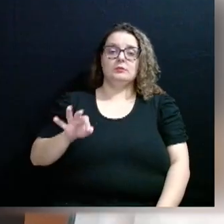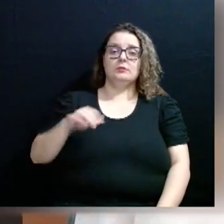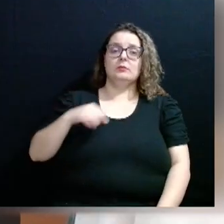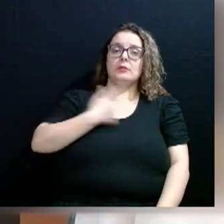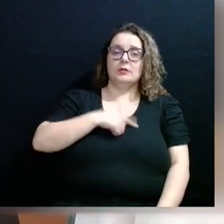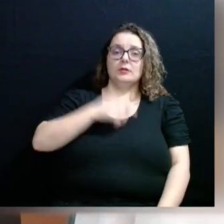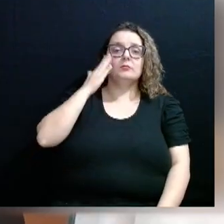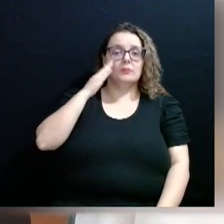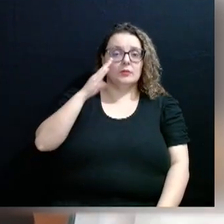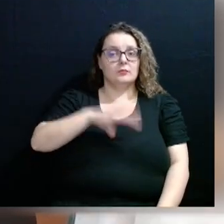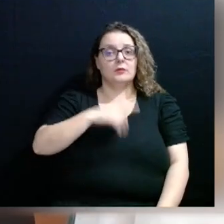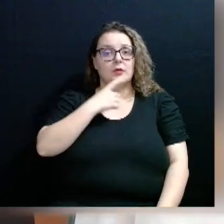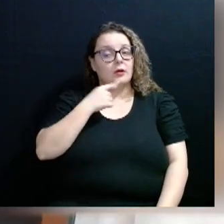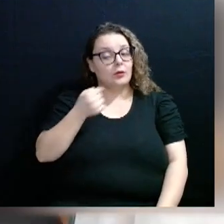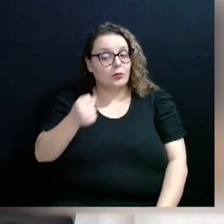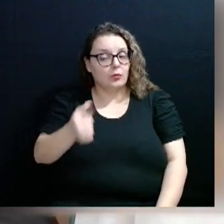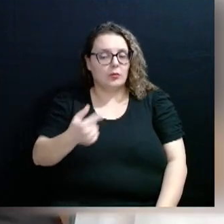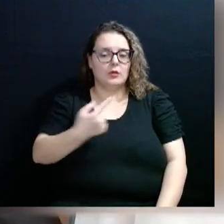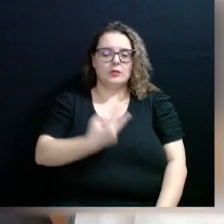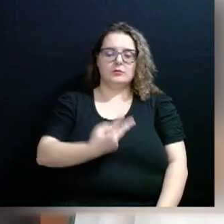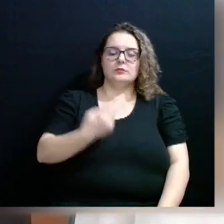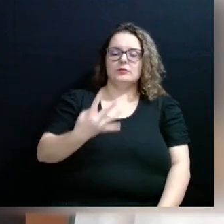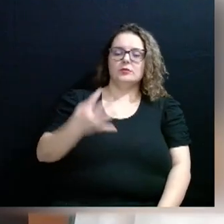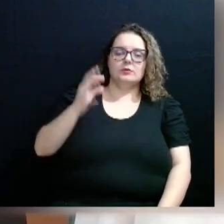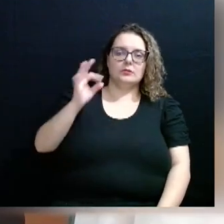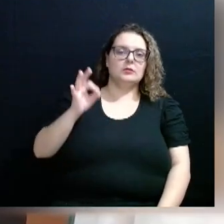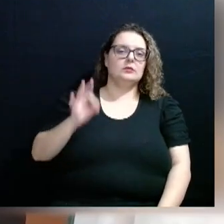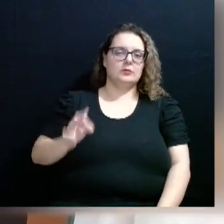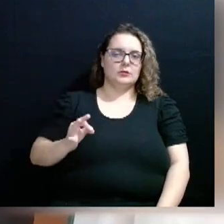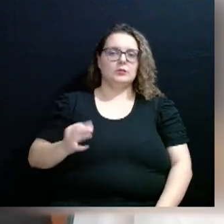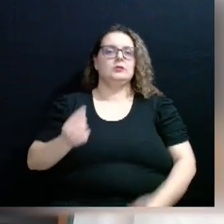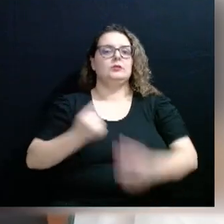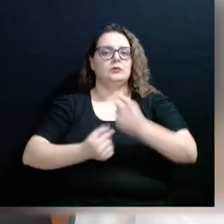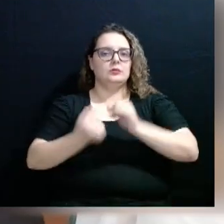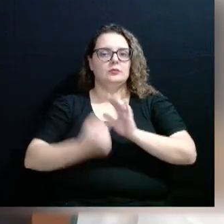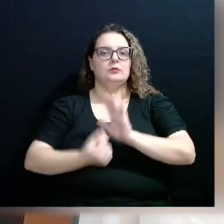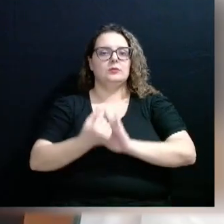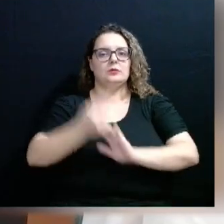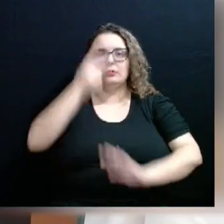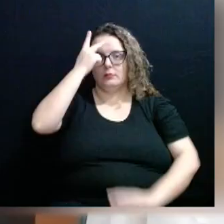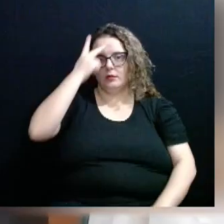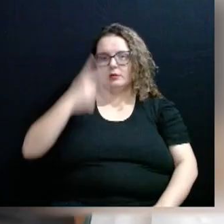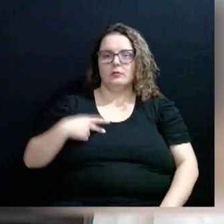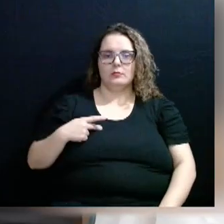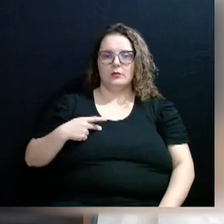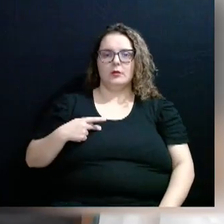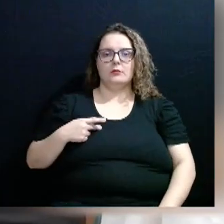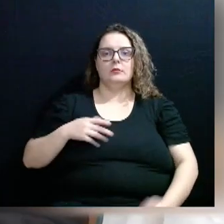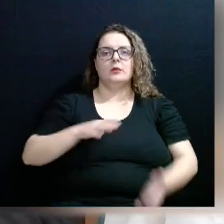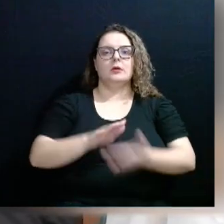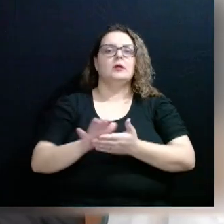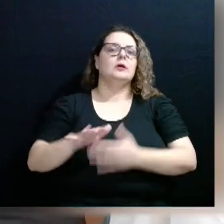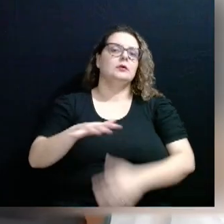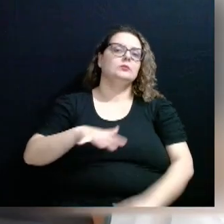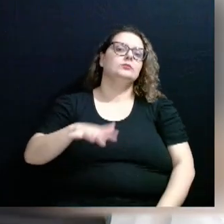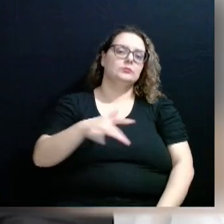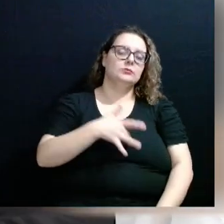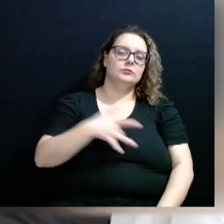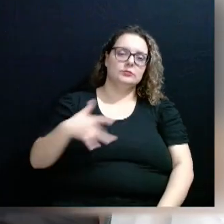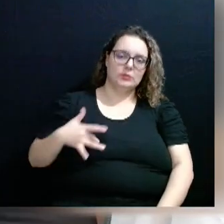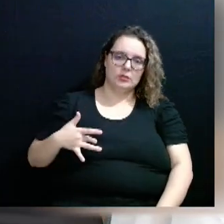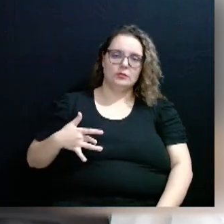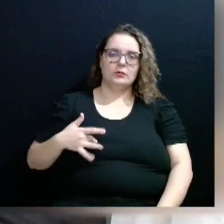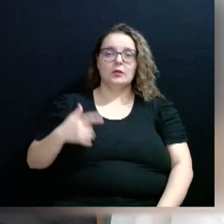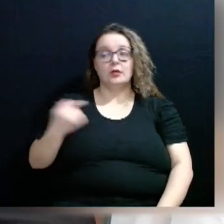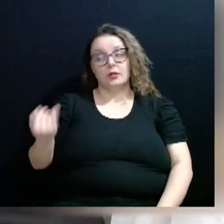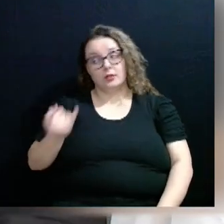quase 24%, né, do seu orçamento para a saúde. Isso é muito importante e é óbvio que muitos desafios e